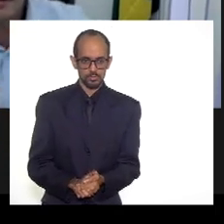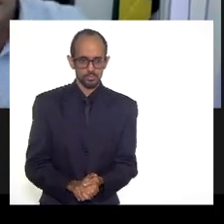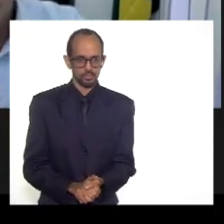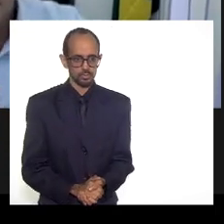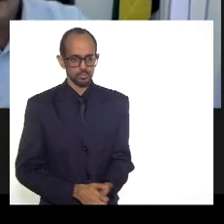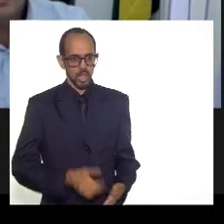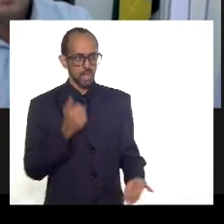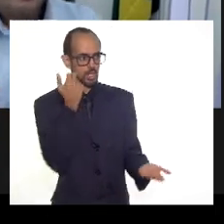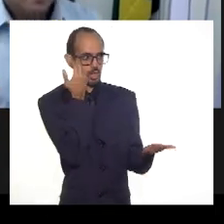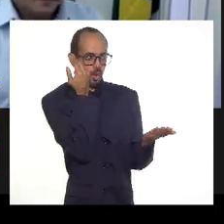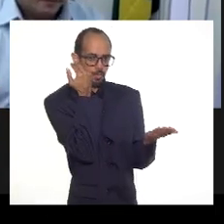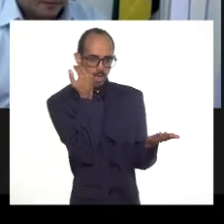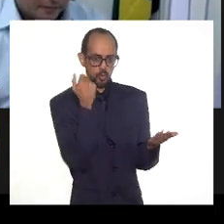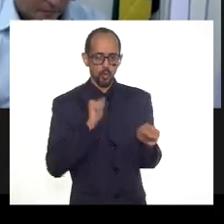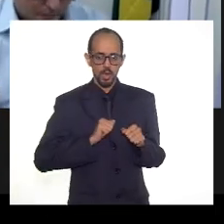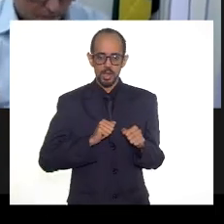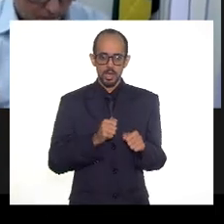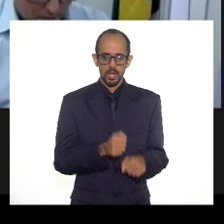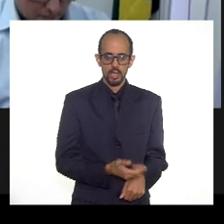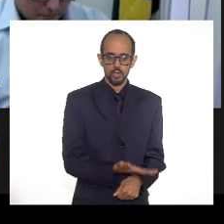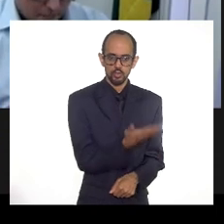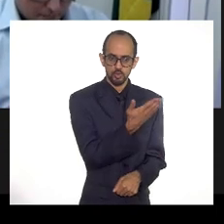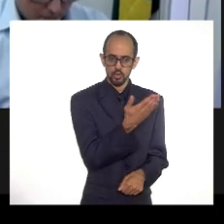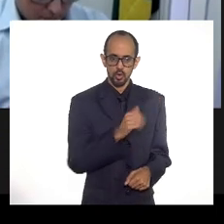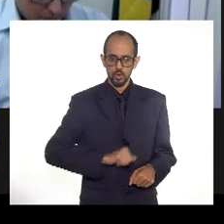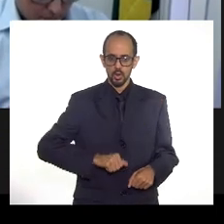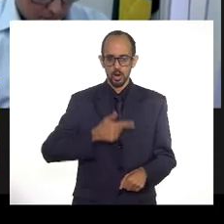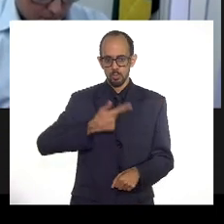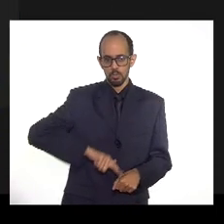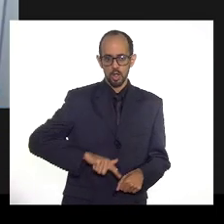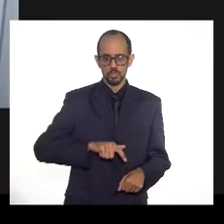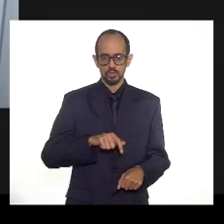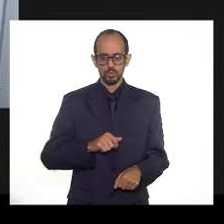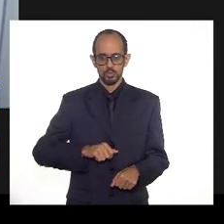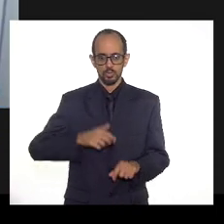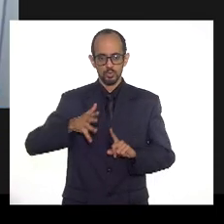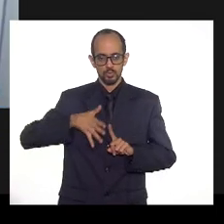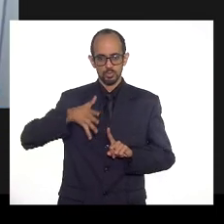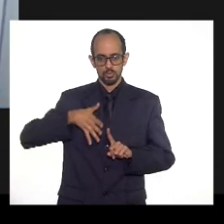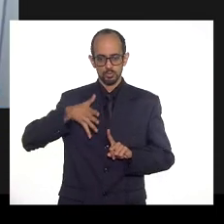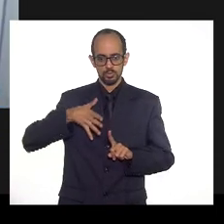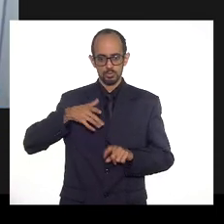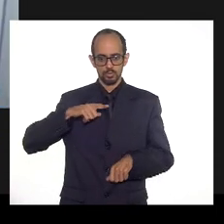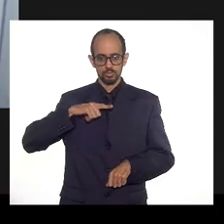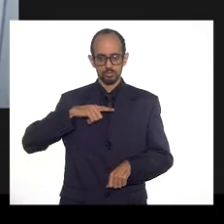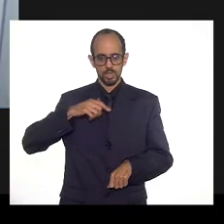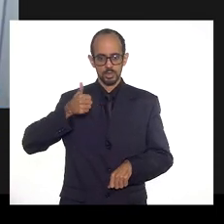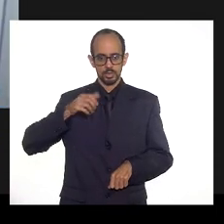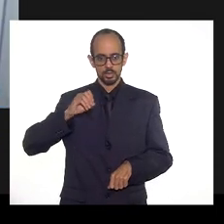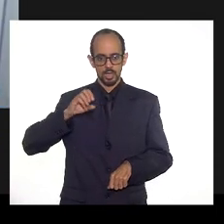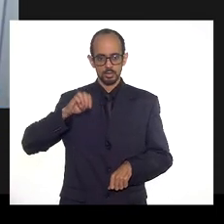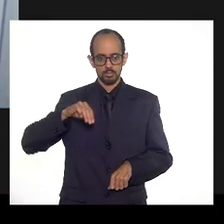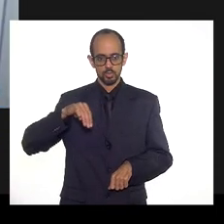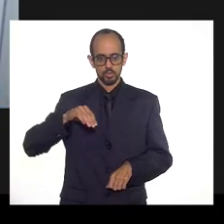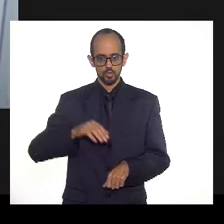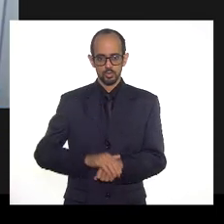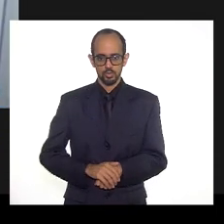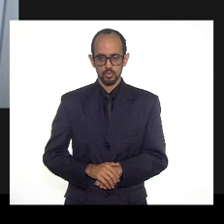Eliomar Coelho, Vossa Excelência é o próximo orador inscrito. Dispõe de 10 minutos no tempo